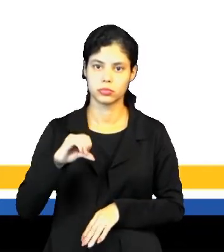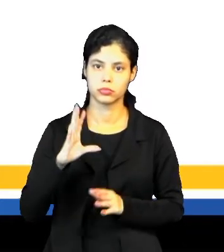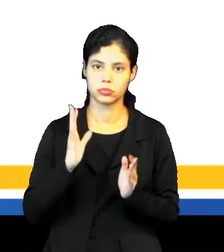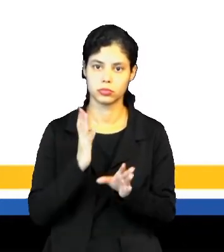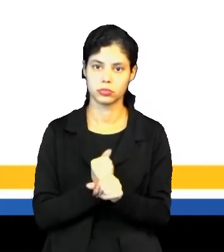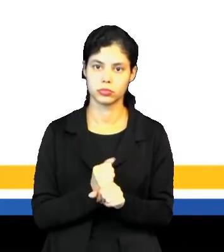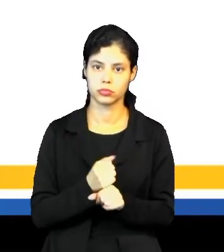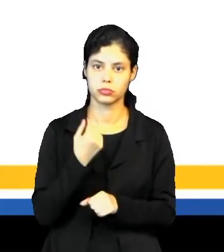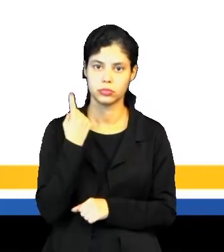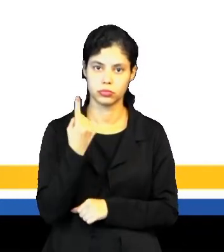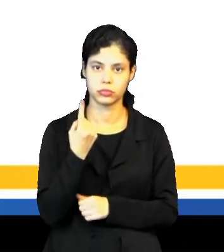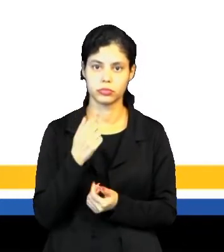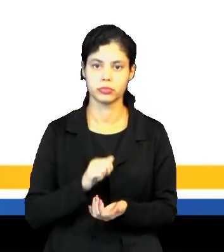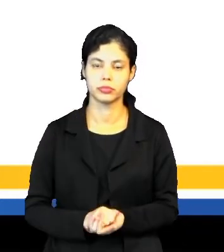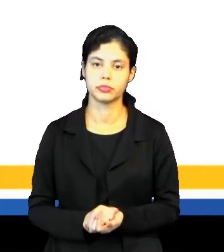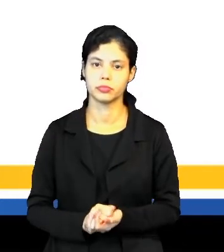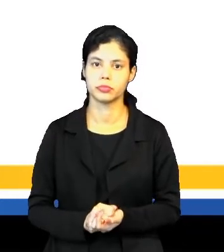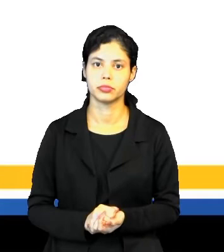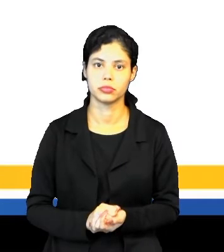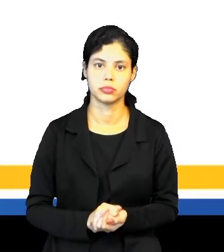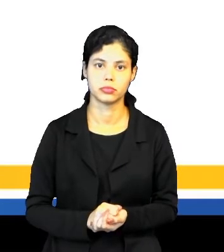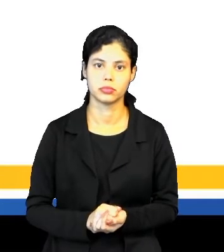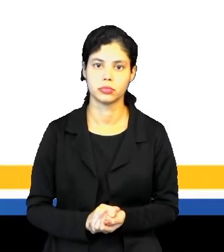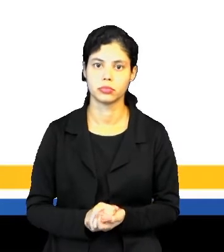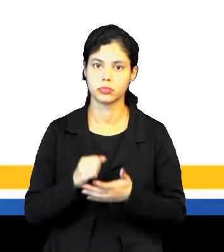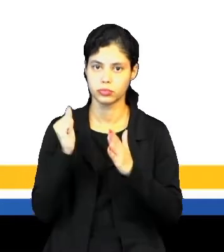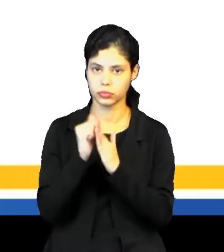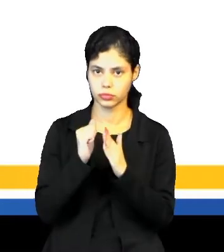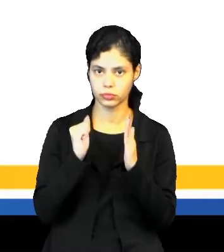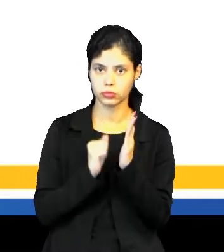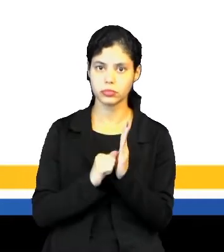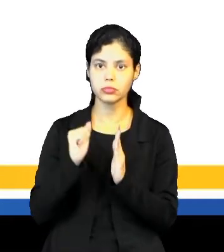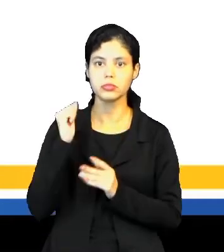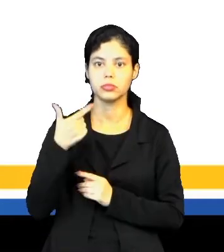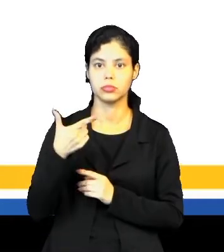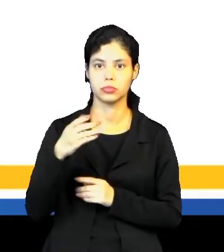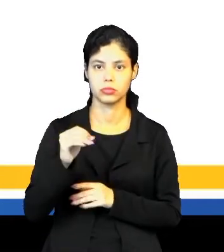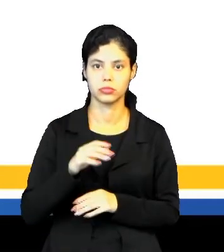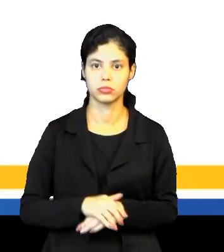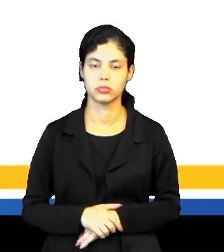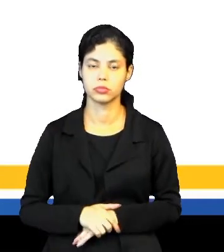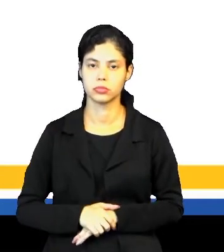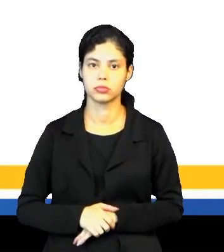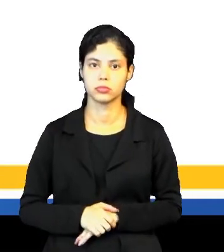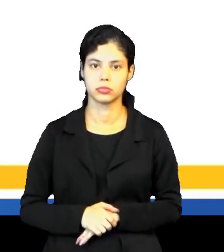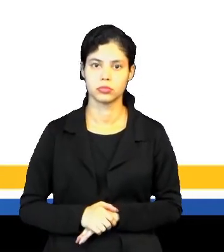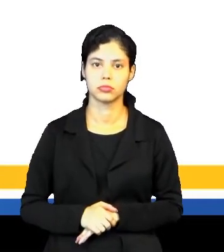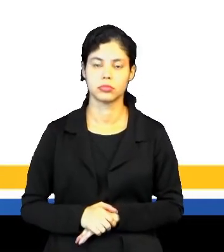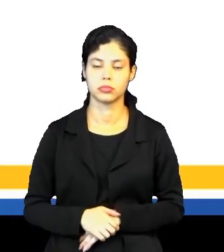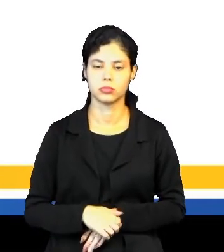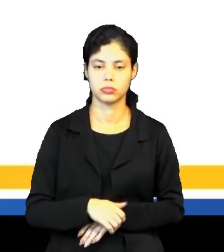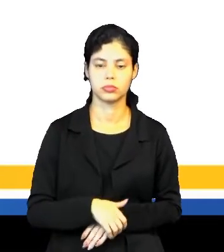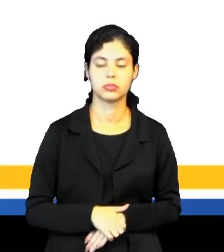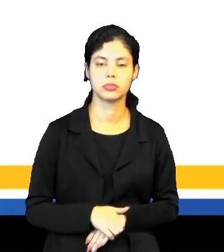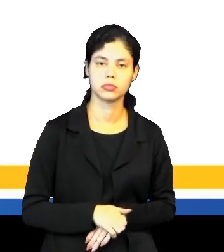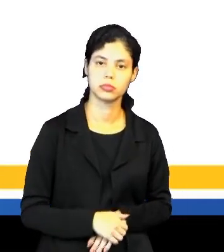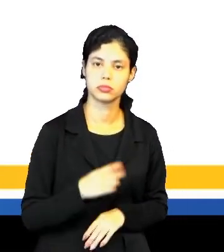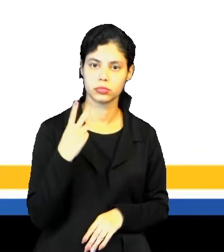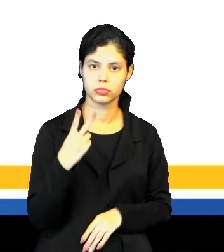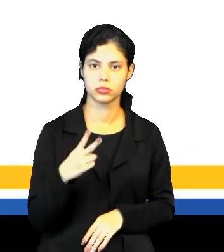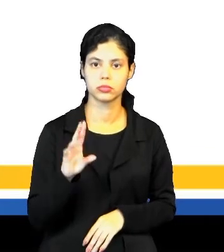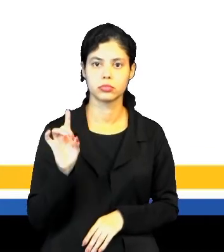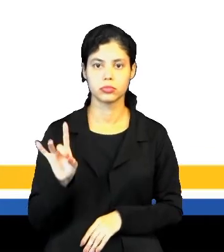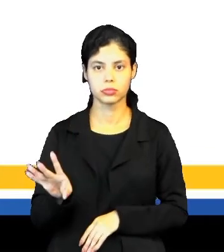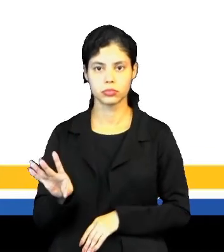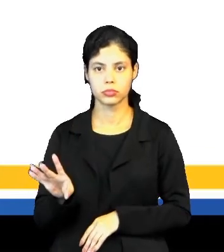19 mais 1 e teremos o resultado, século 20. O ano 101, por exemplo, tendo os dois